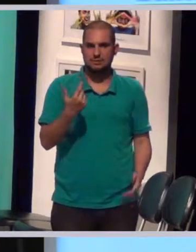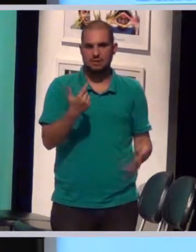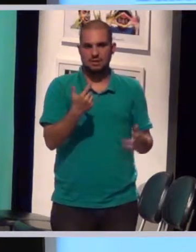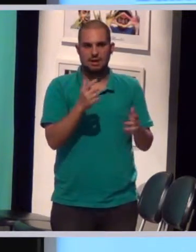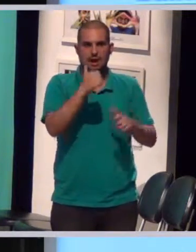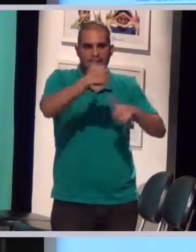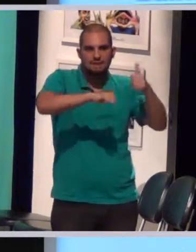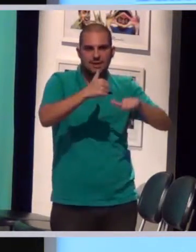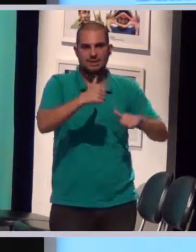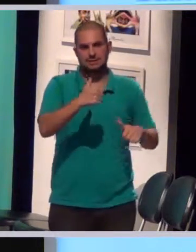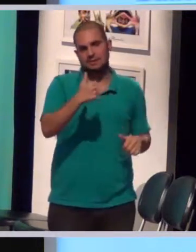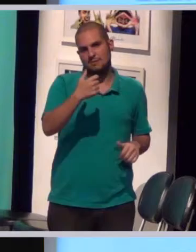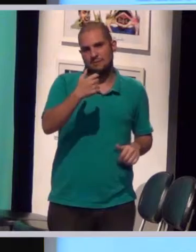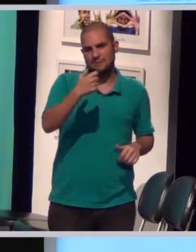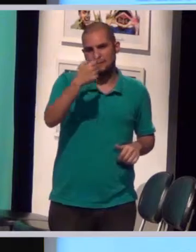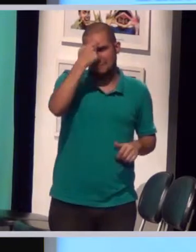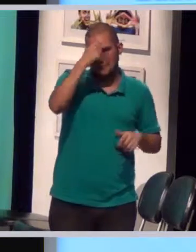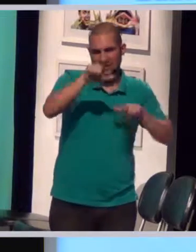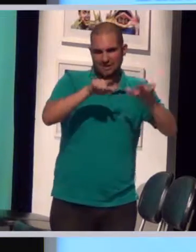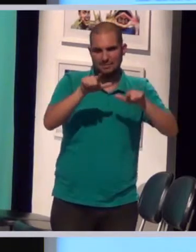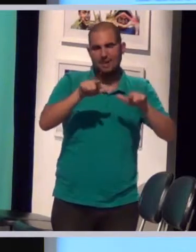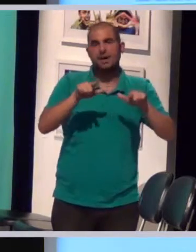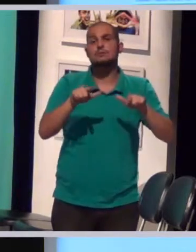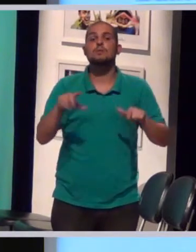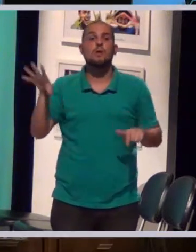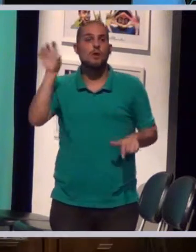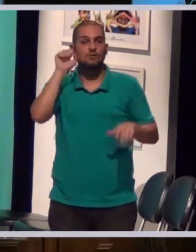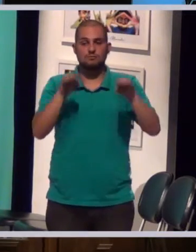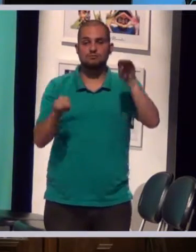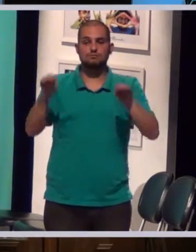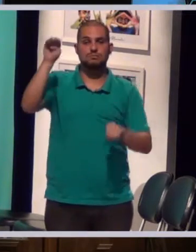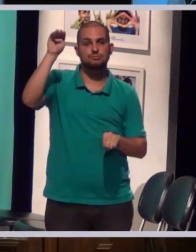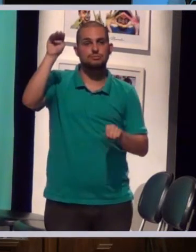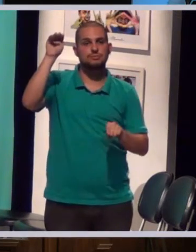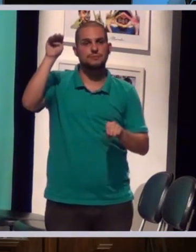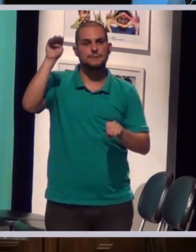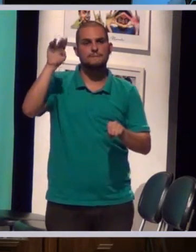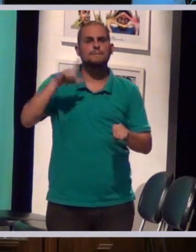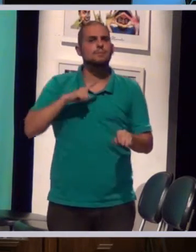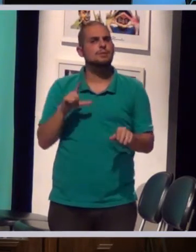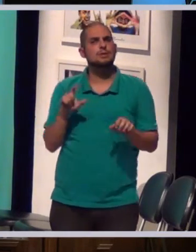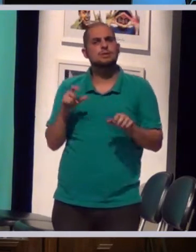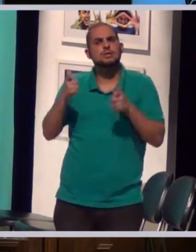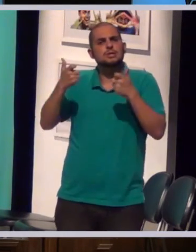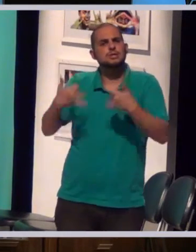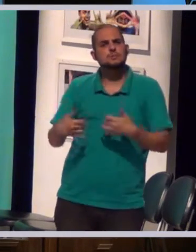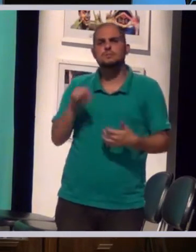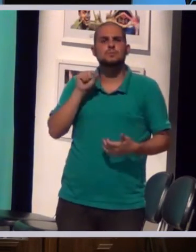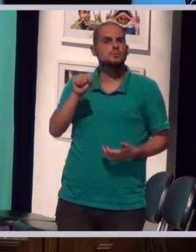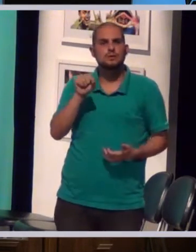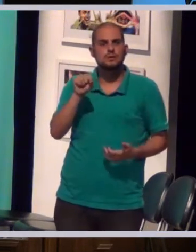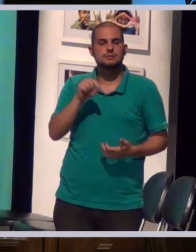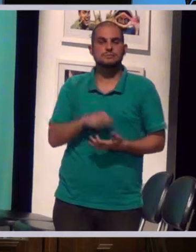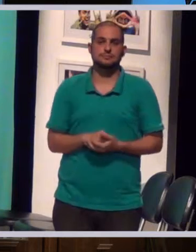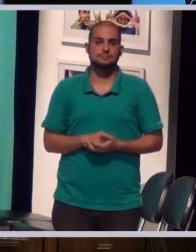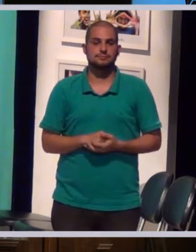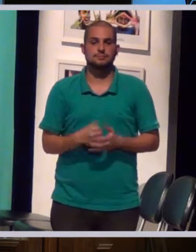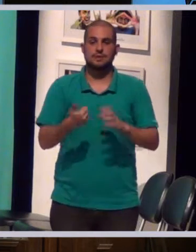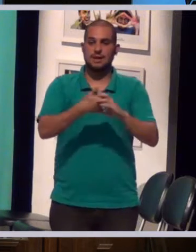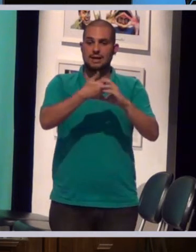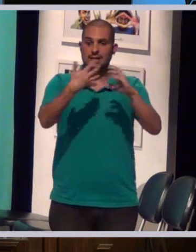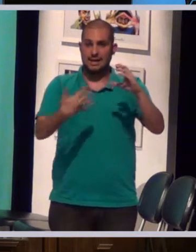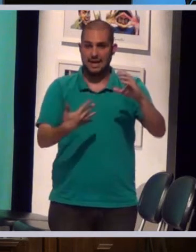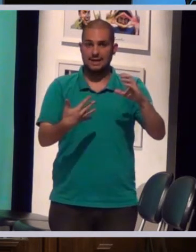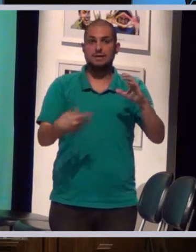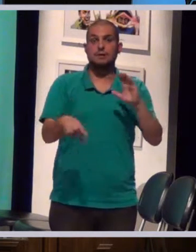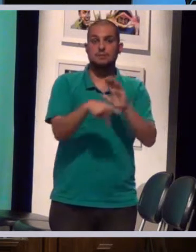trabalho, inferior aos ouvintes. E o que tem sido argumentado em função disso? Algumas características da